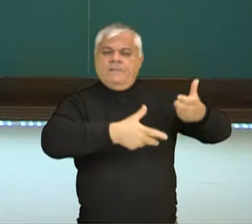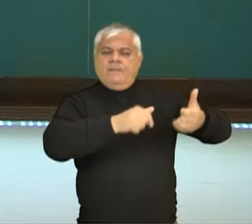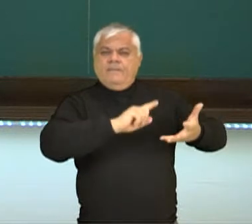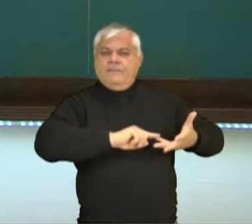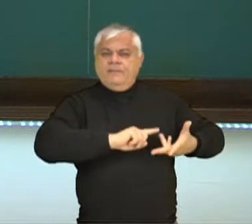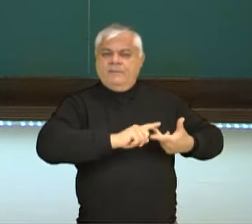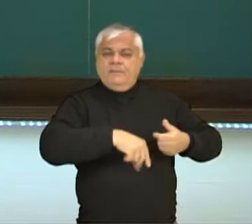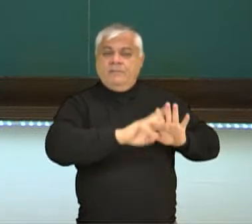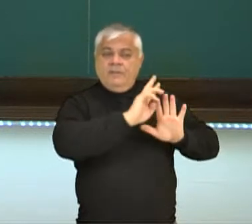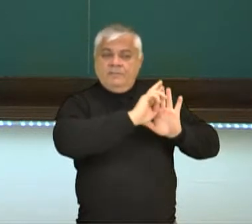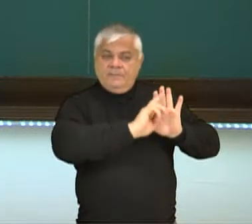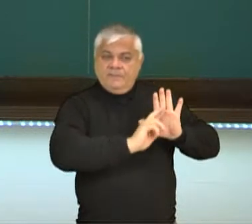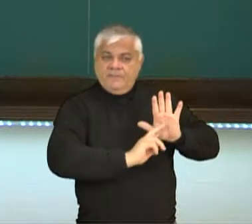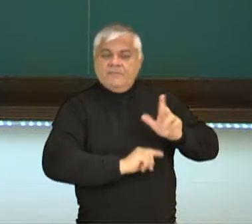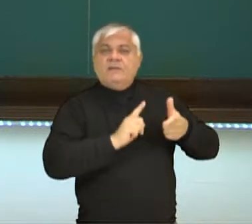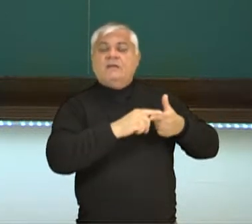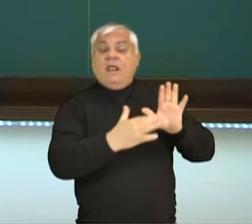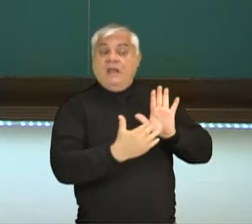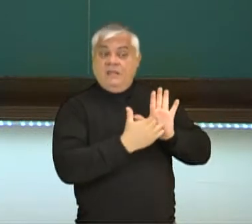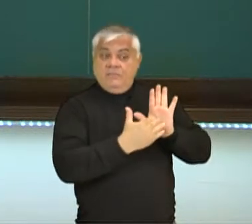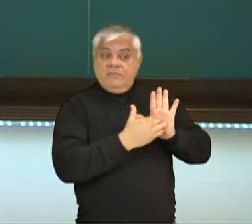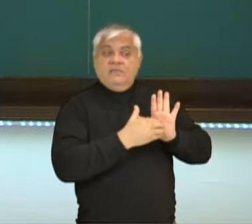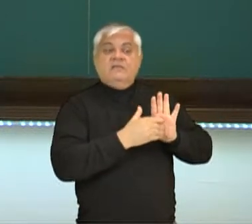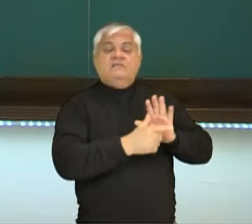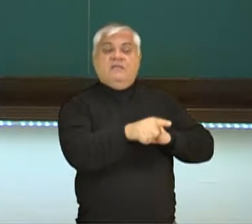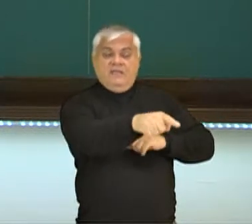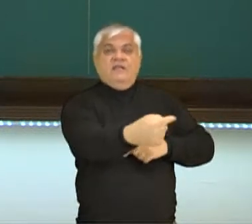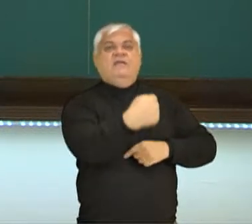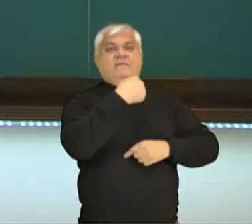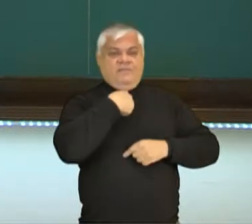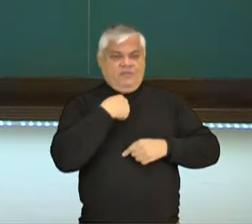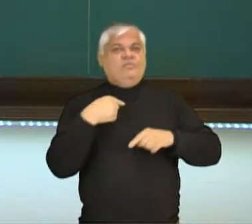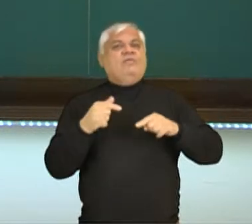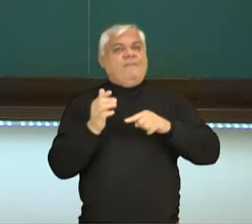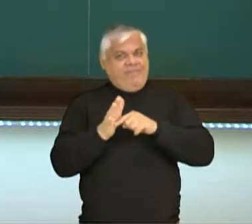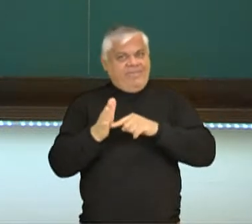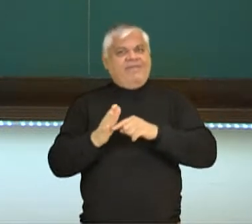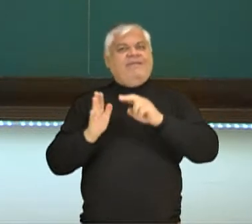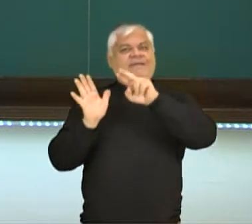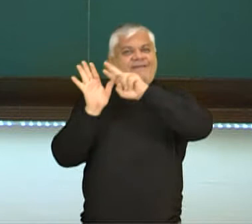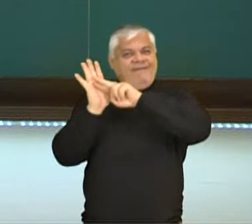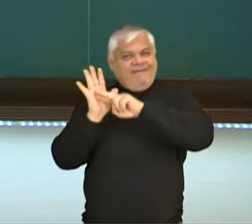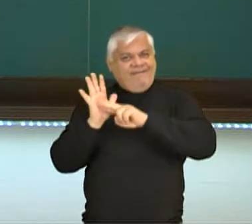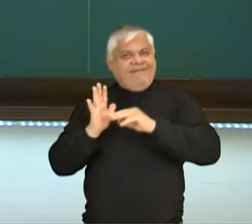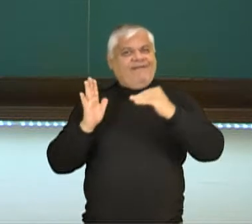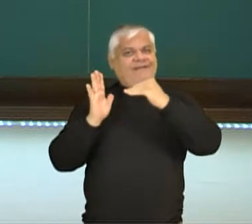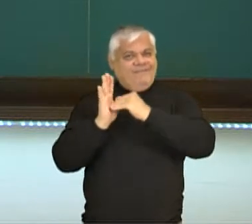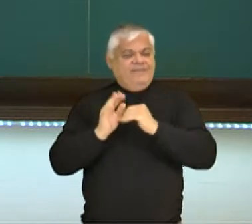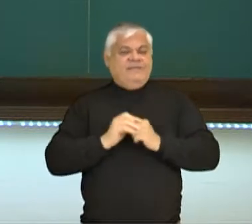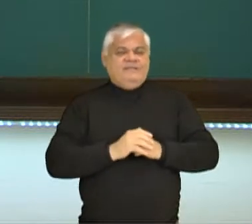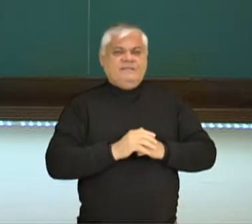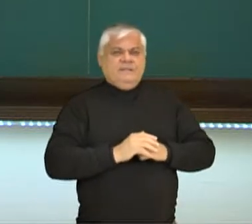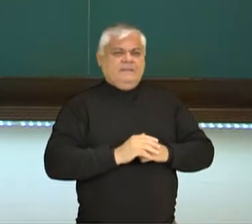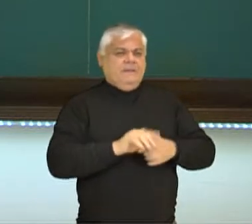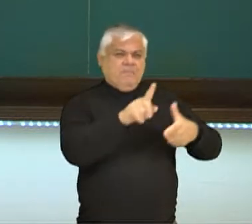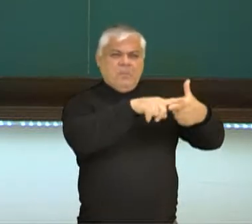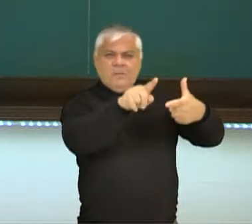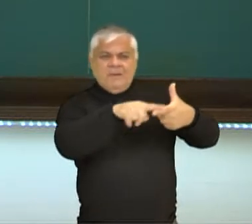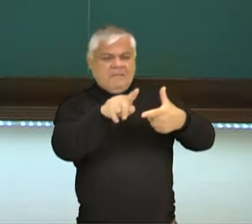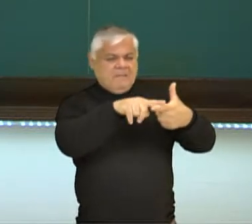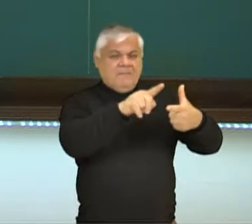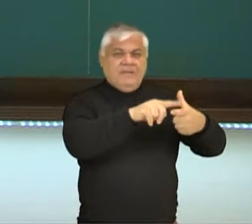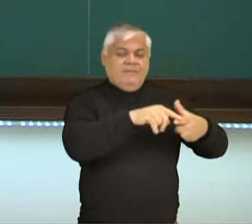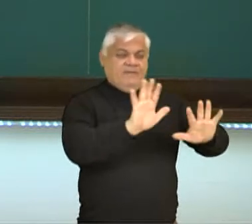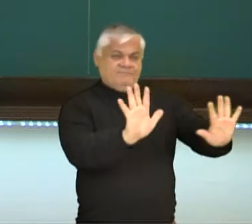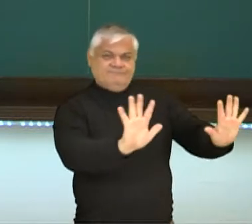colocar regras, vamos determinar limites, né? E você também pode expor as suas opiniões. Mediar conflitos, solicitar mudança